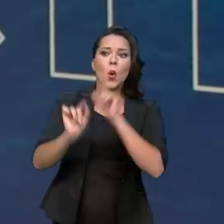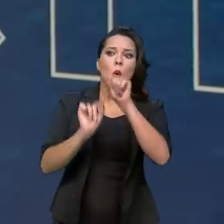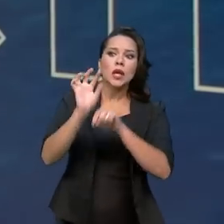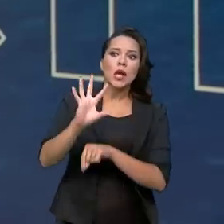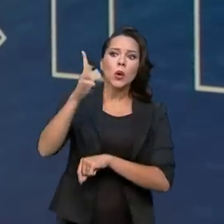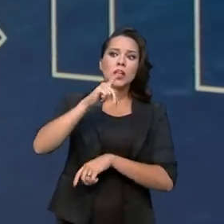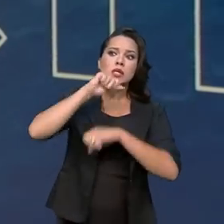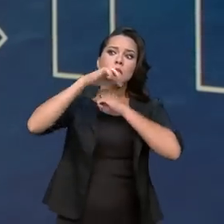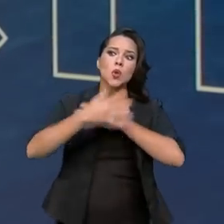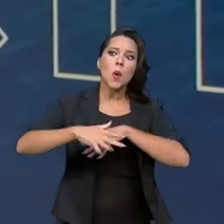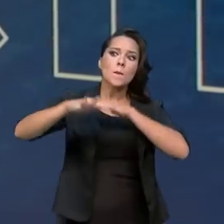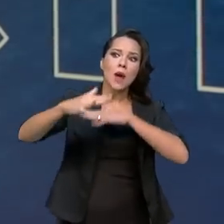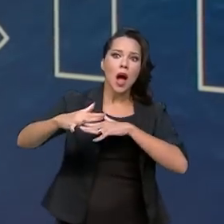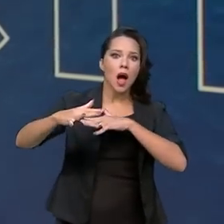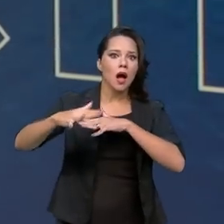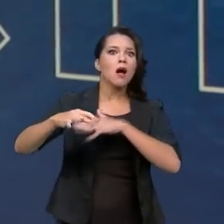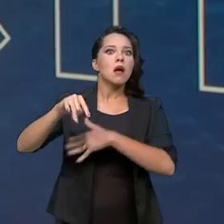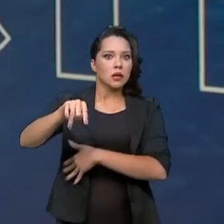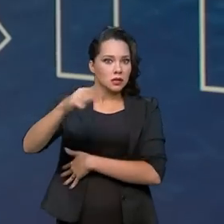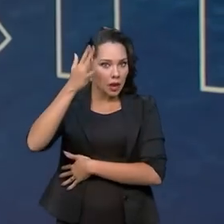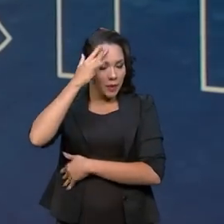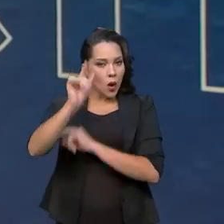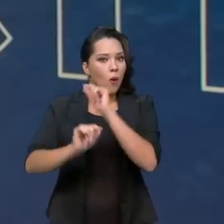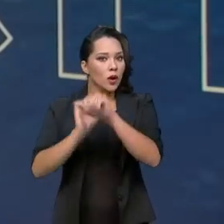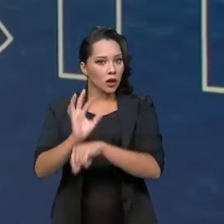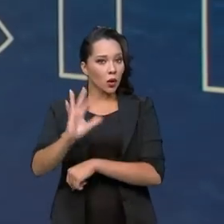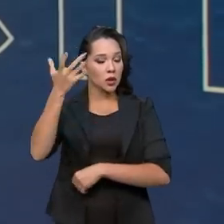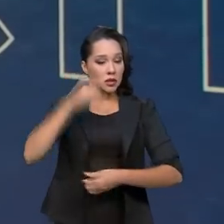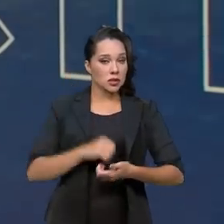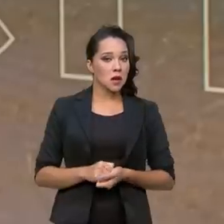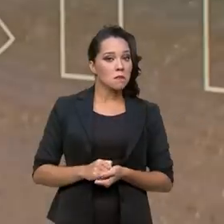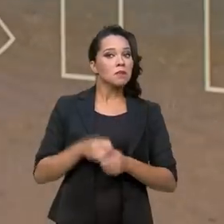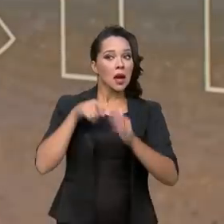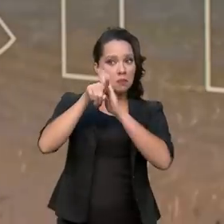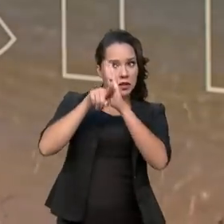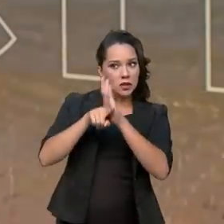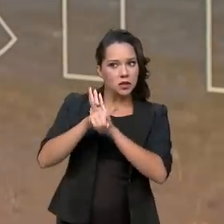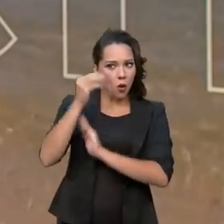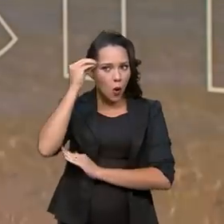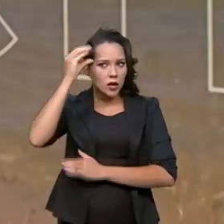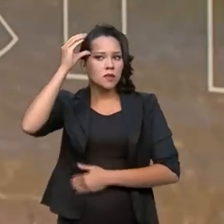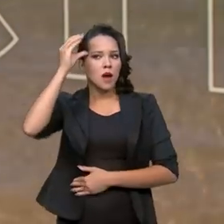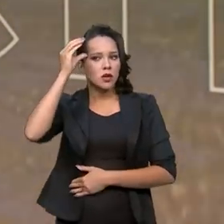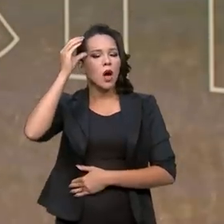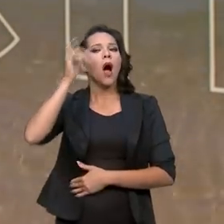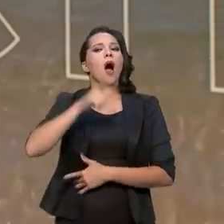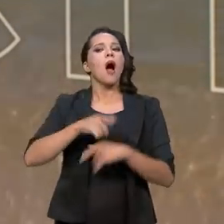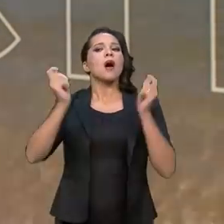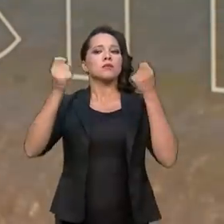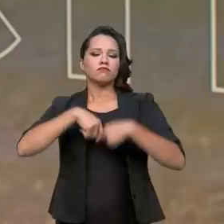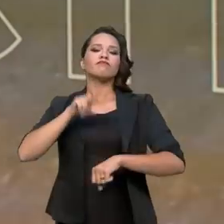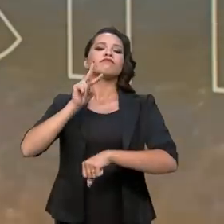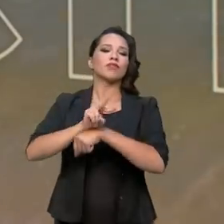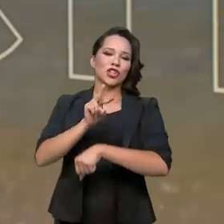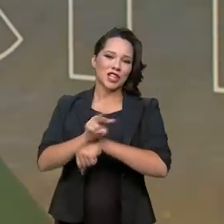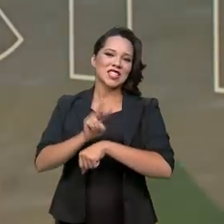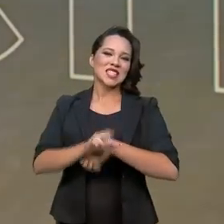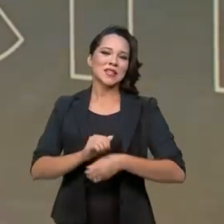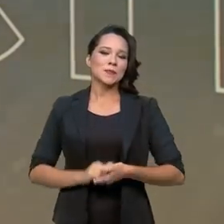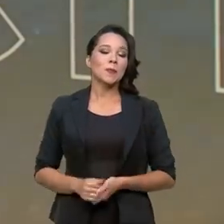lá, para, a partir desse conhecimento, termos a capacidade de